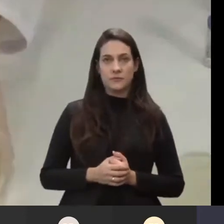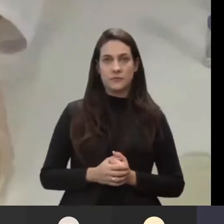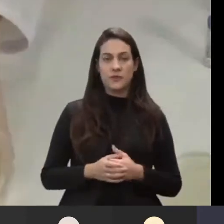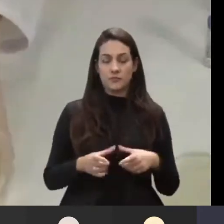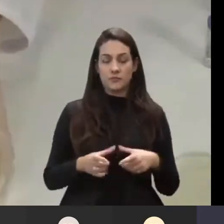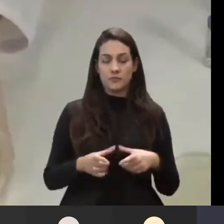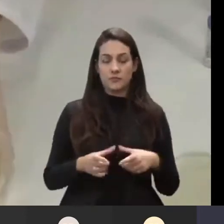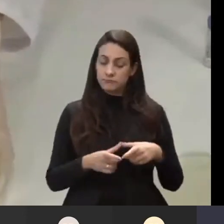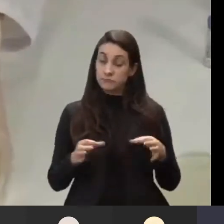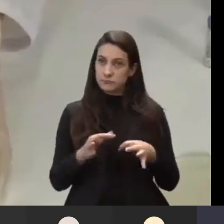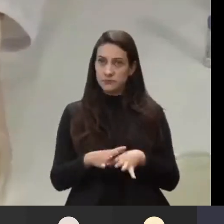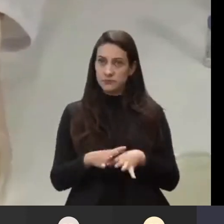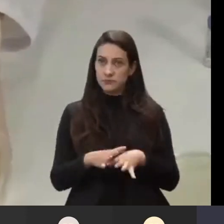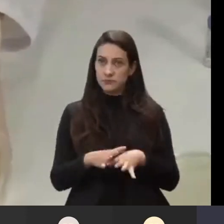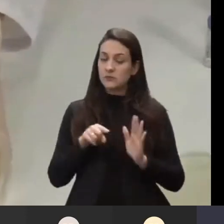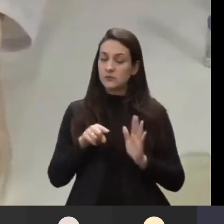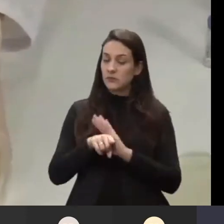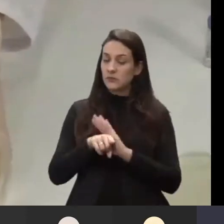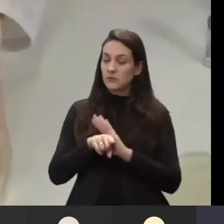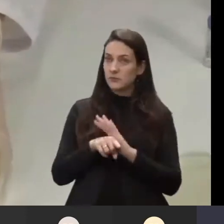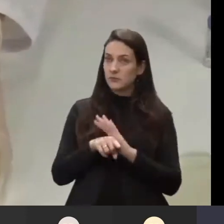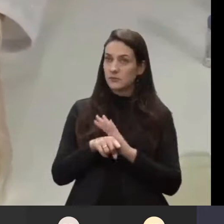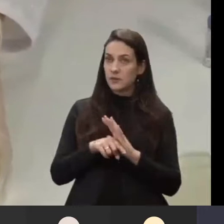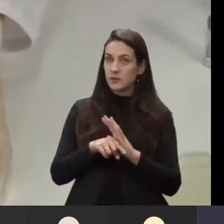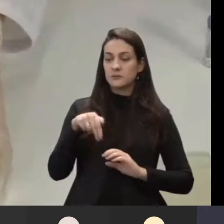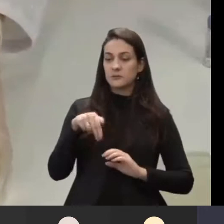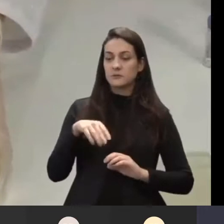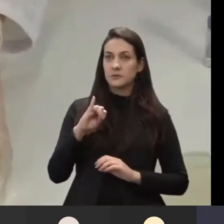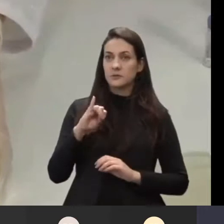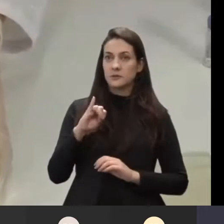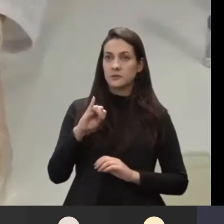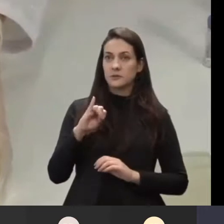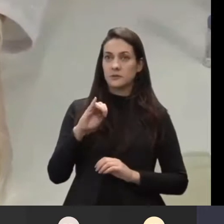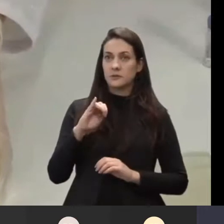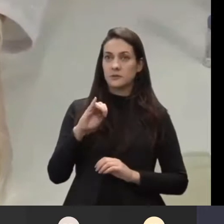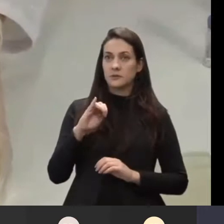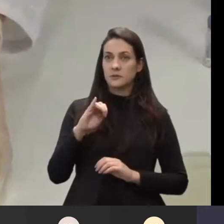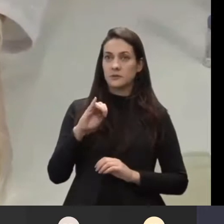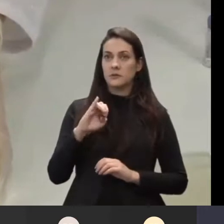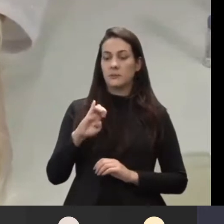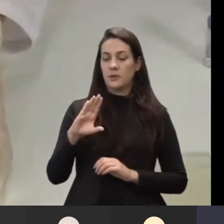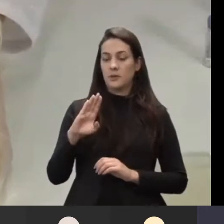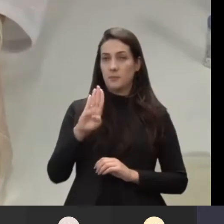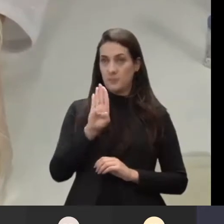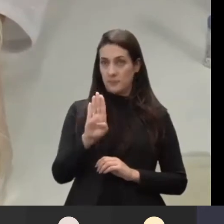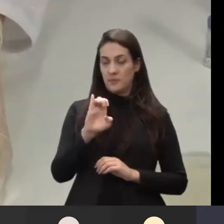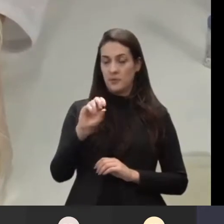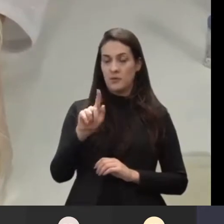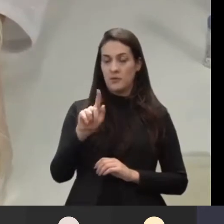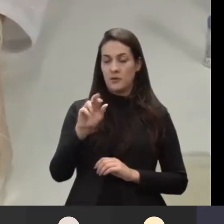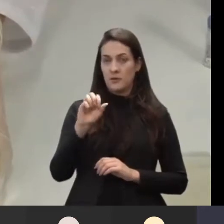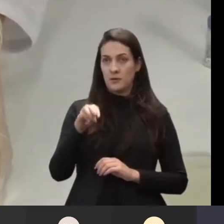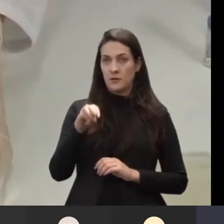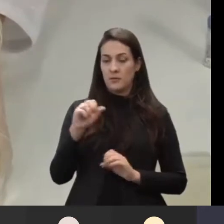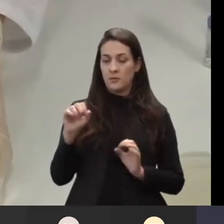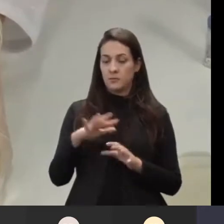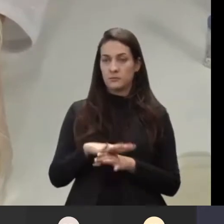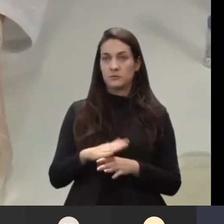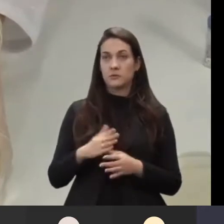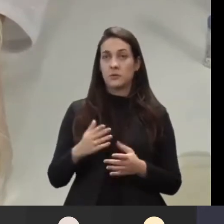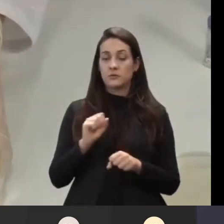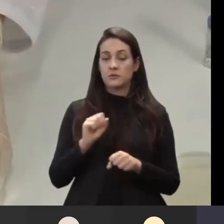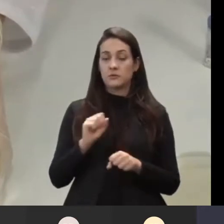E aí, então, a sua placa está pronta, o seu antibiograma está pronto. E agora a gente precisa esperar 24 horas ou